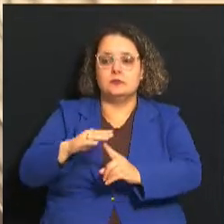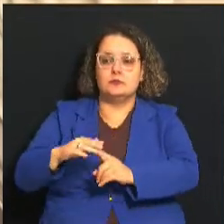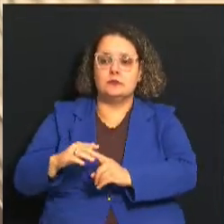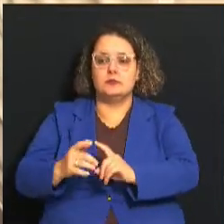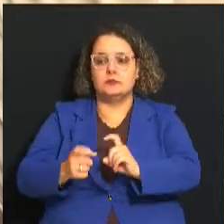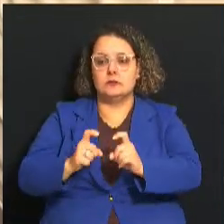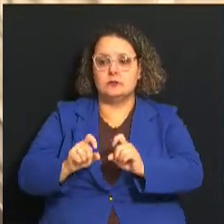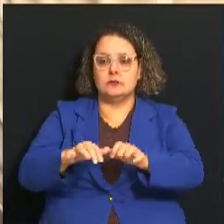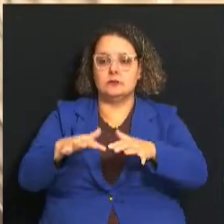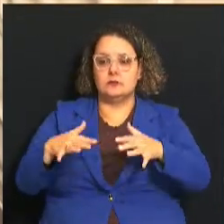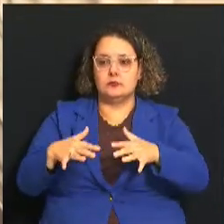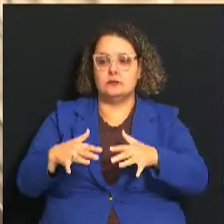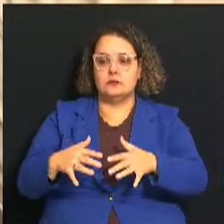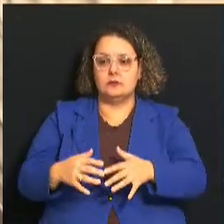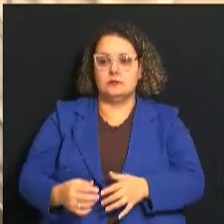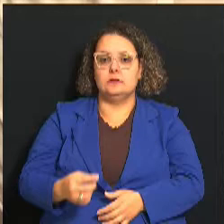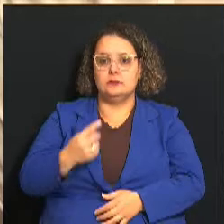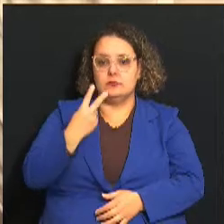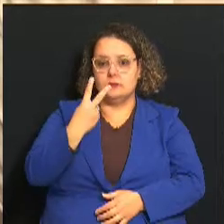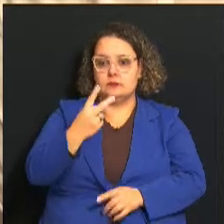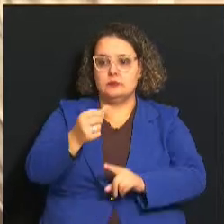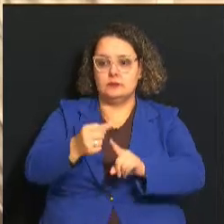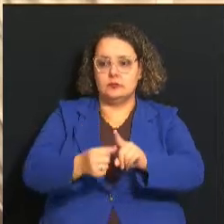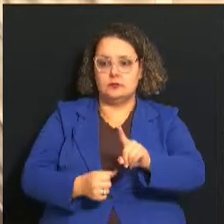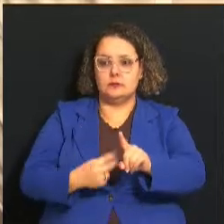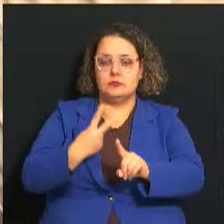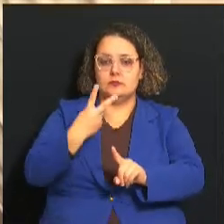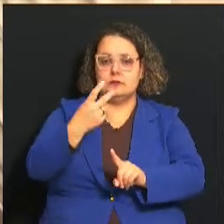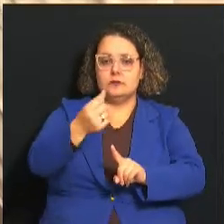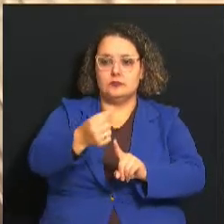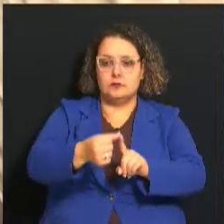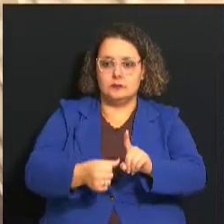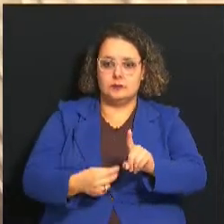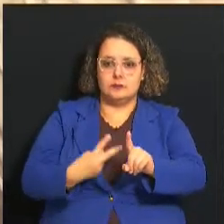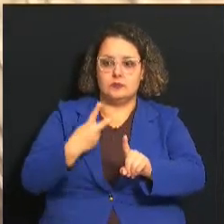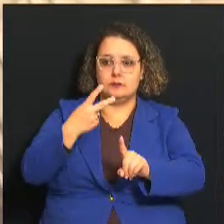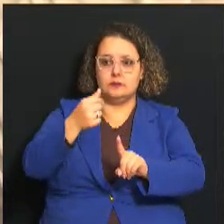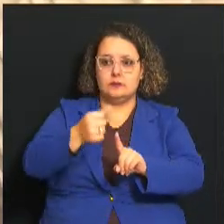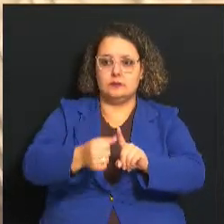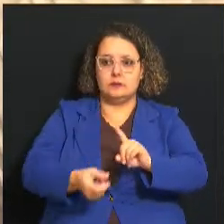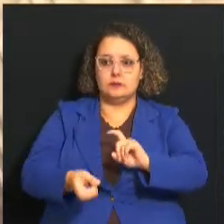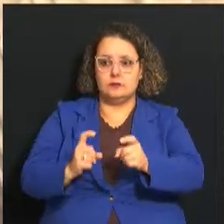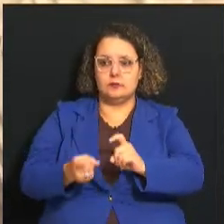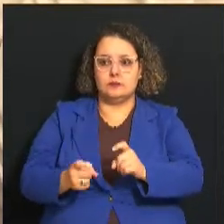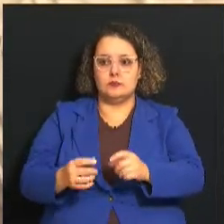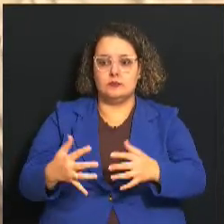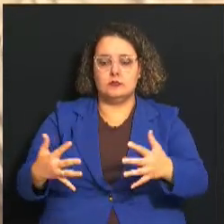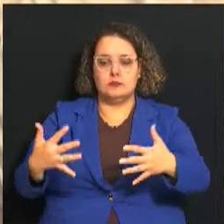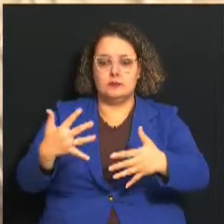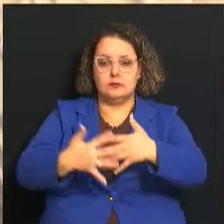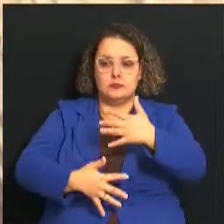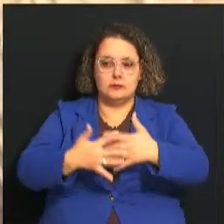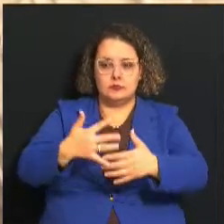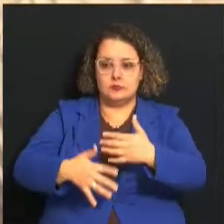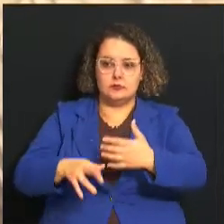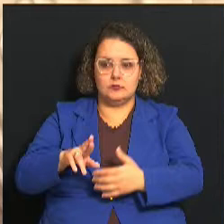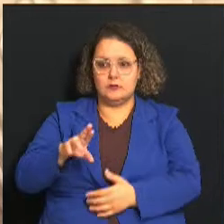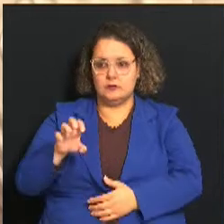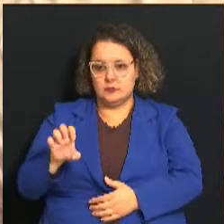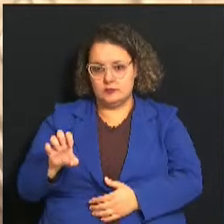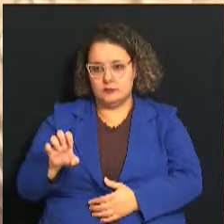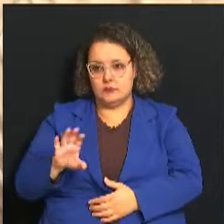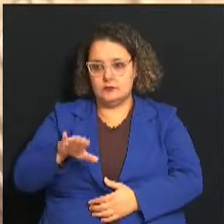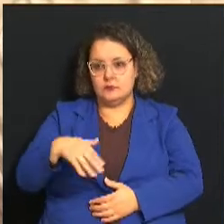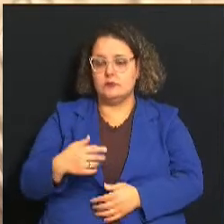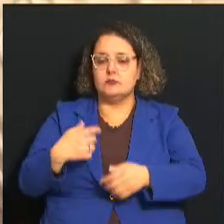ordinárias bimestrais, sem o prejuízo de realizar reuniões extraordinárias quando necessário, sendo